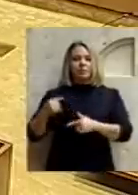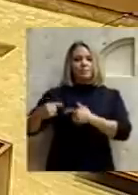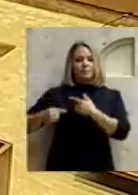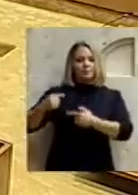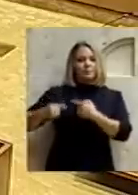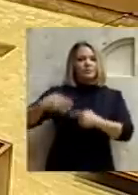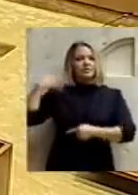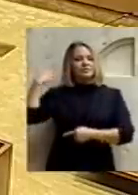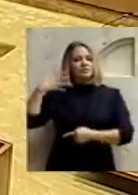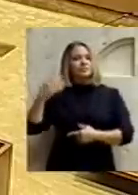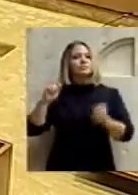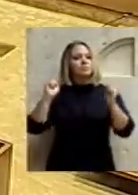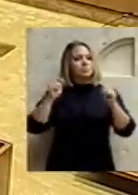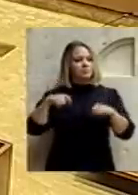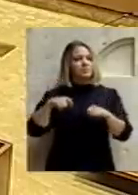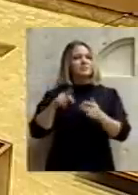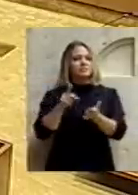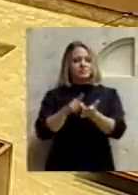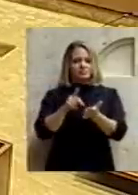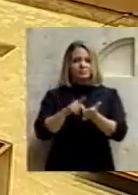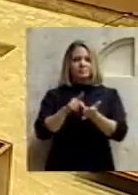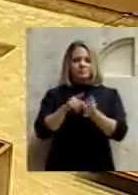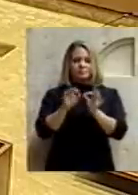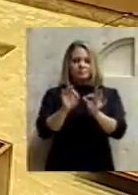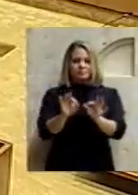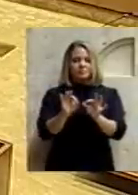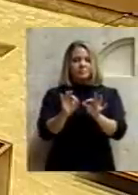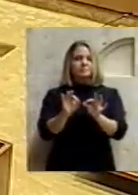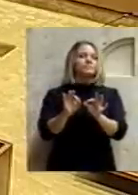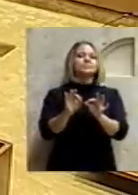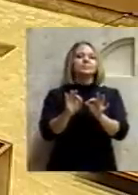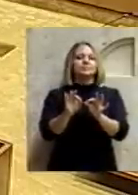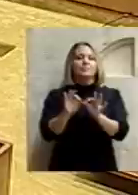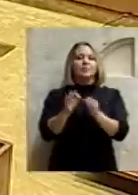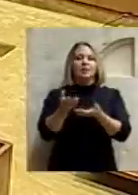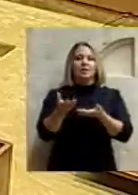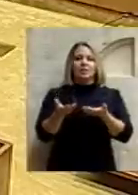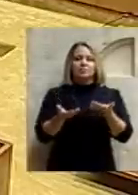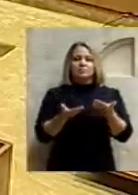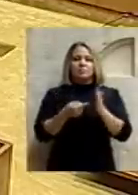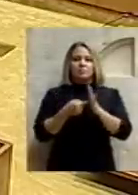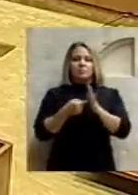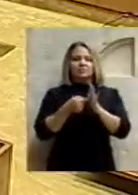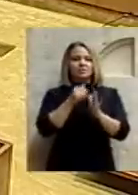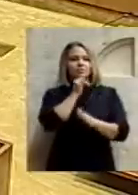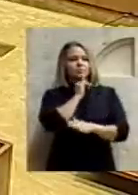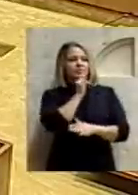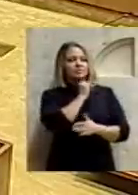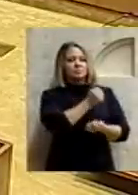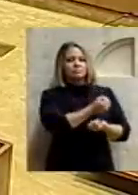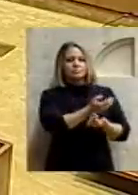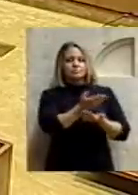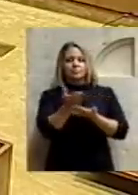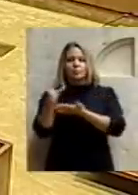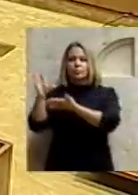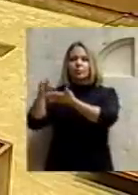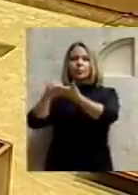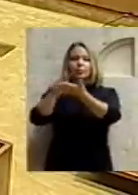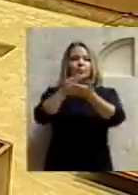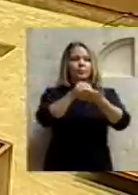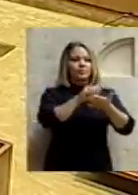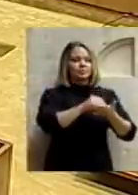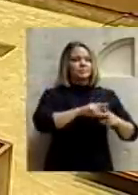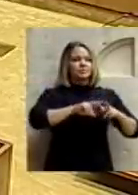políticas podem, sem a menor sombra de dúvida, servir de modelo a diversos estados